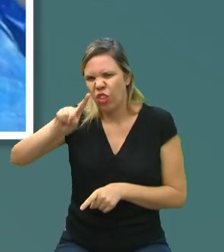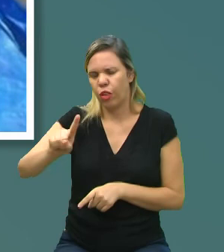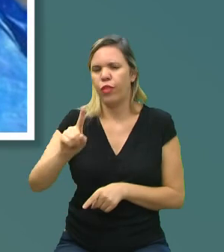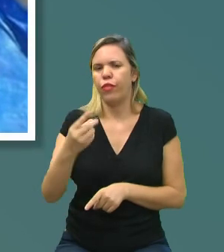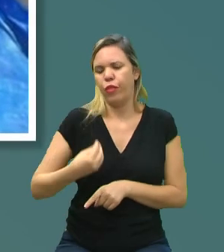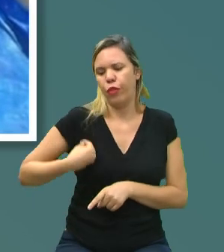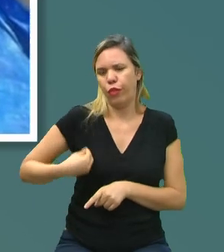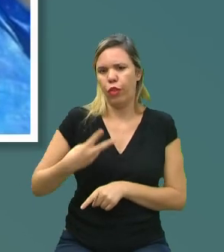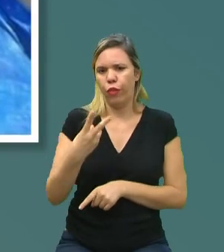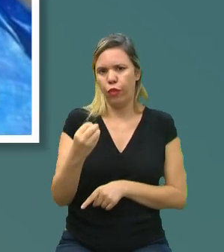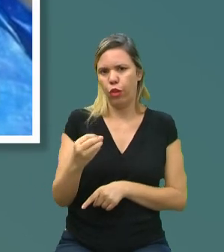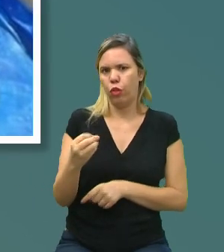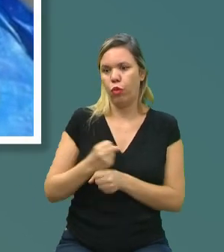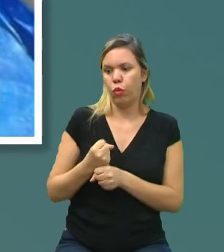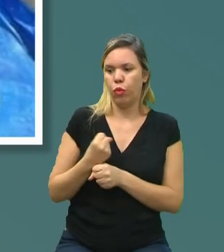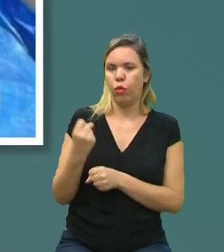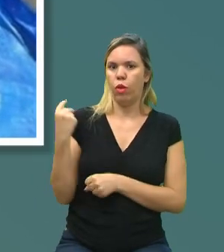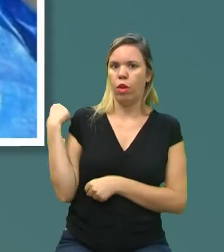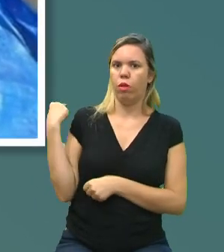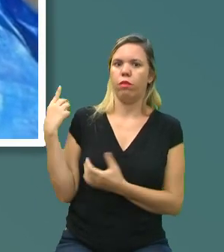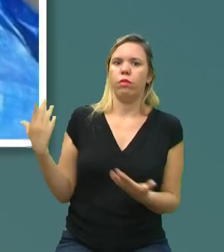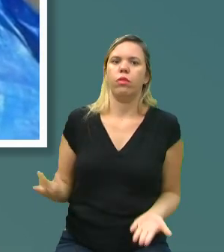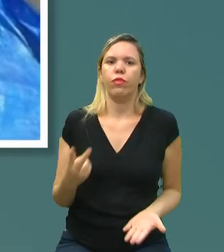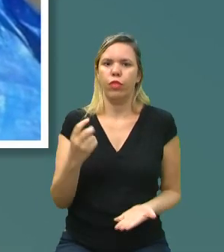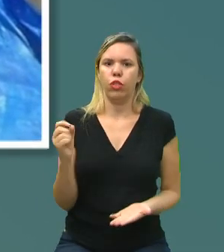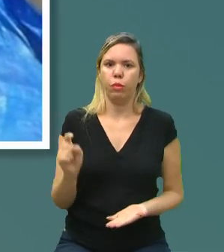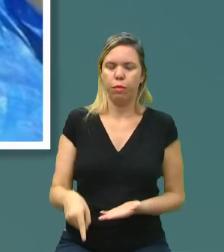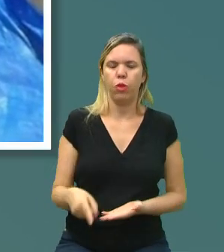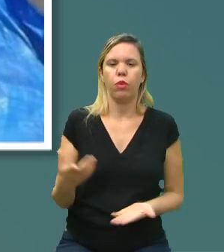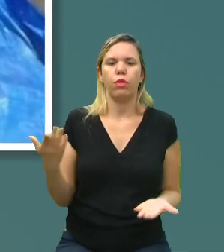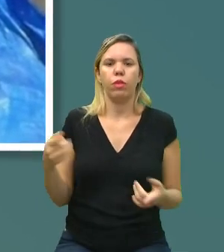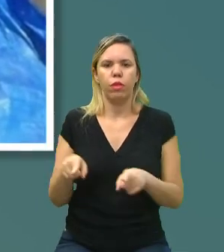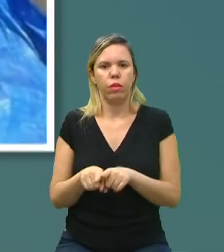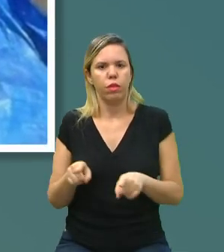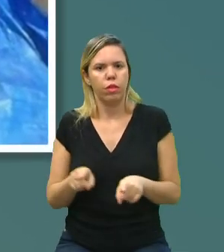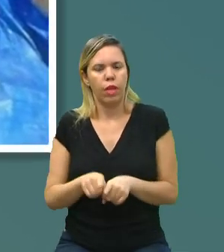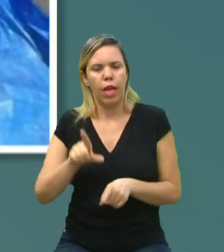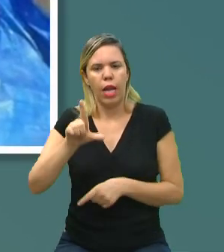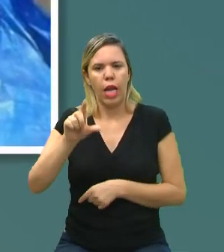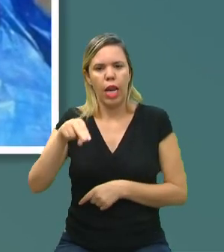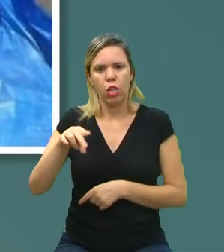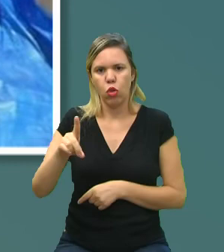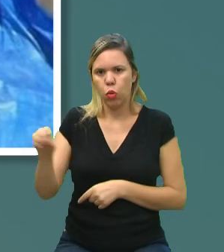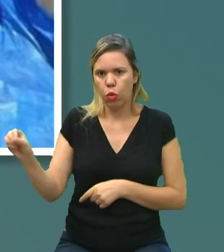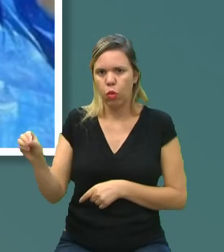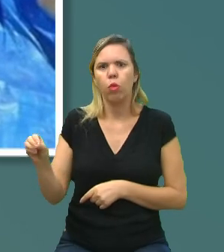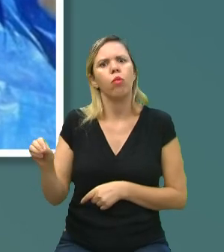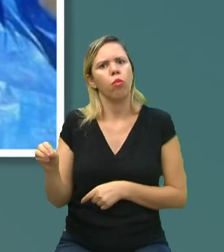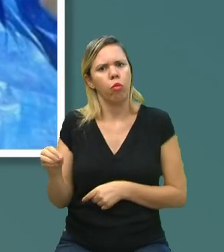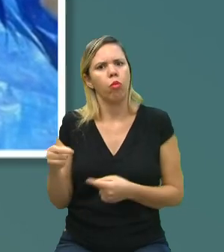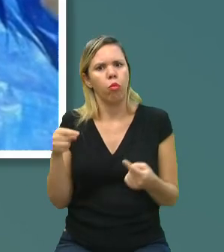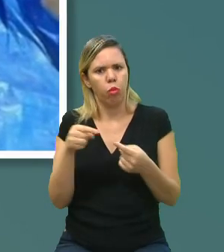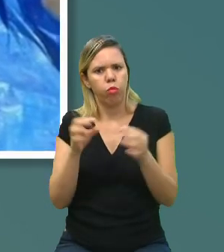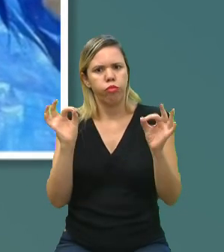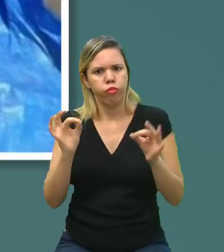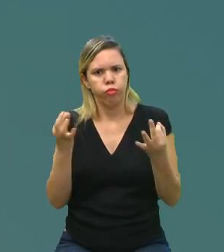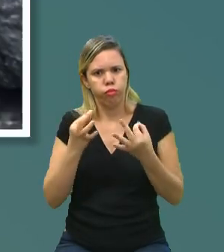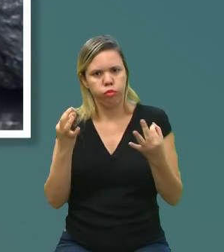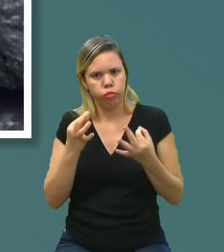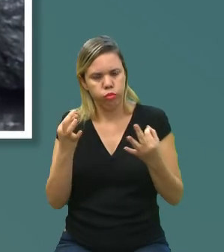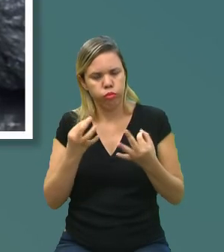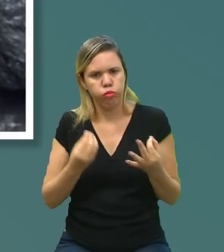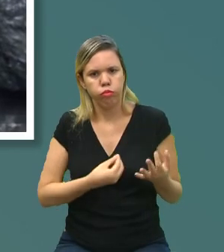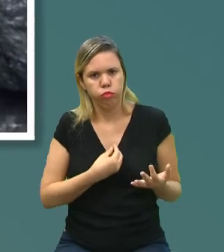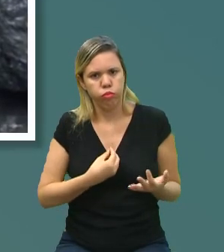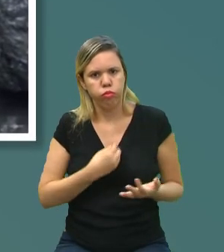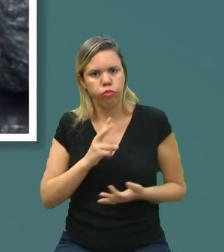rinoceronte lanudo, ainda estão intactos, com um nível de preservação que impressionou os cientistas e veio à